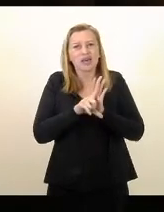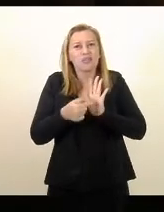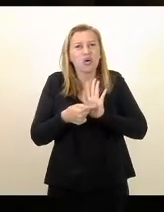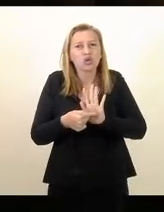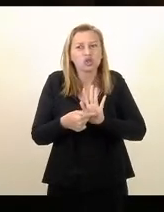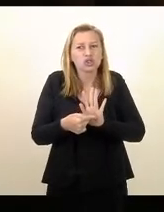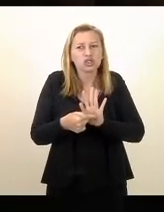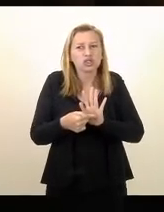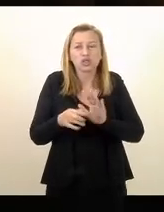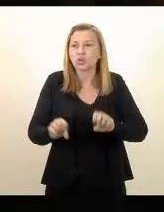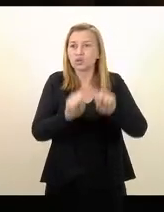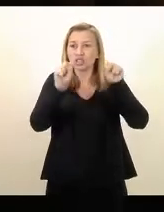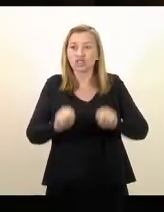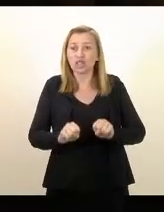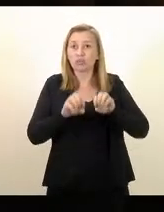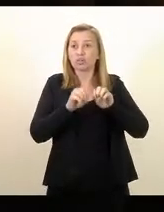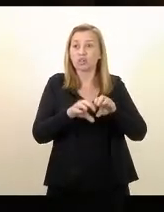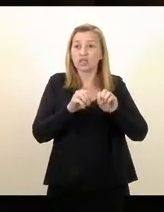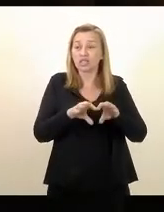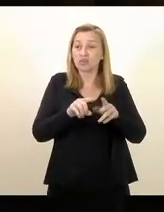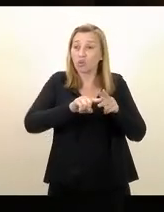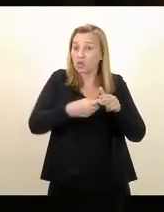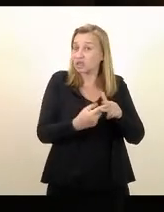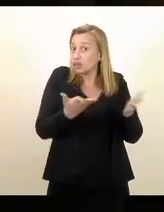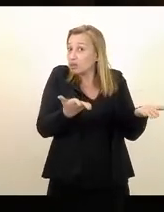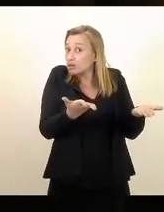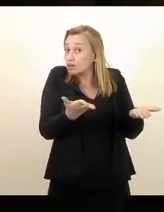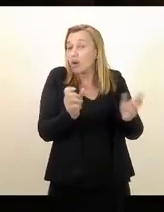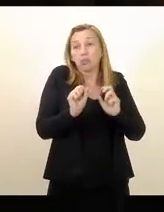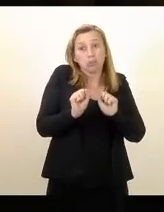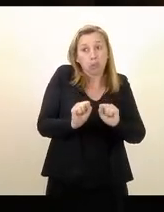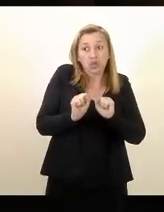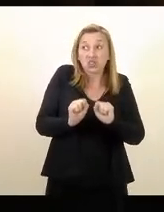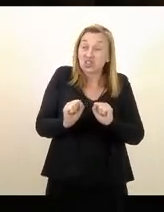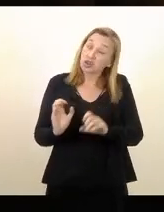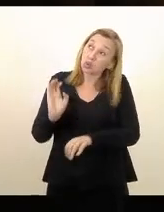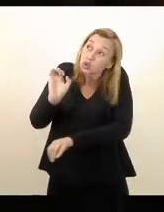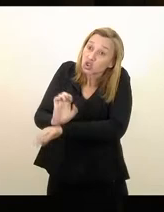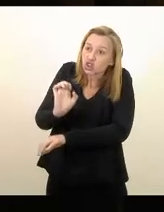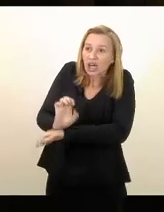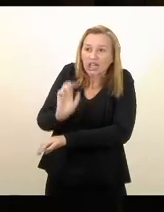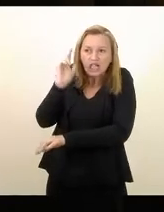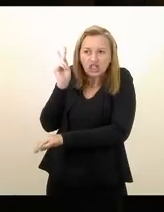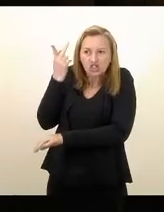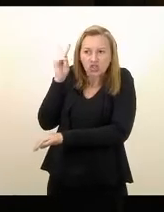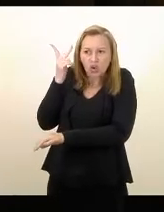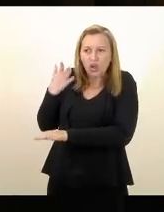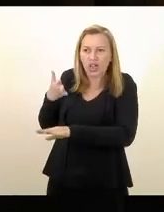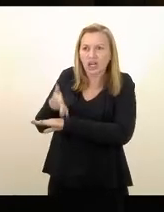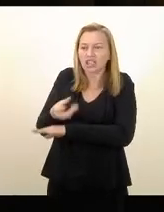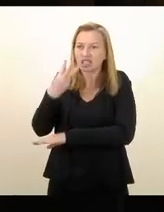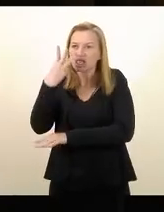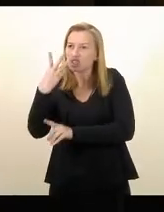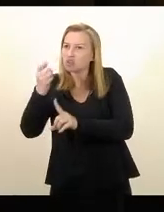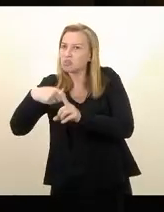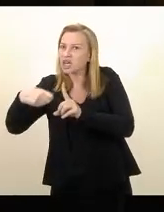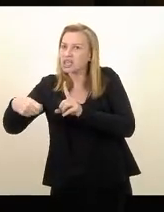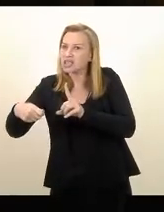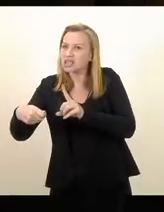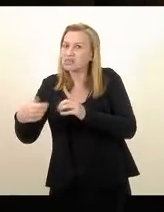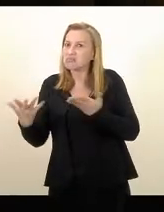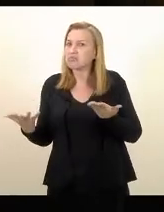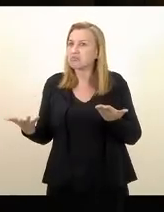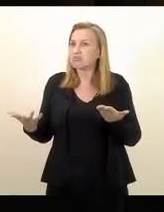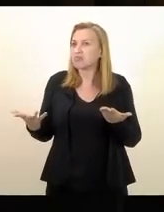o sistema de ensino vão regular isso então pode ser que um estado a história entre durante três meses ao longo de três